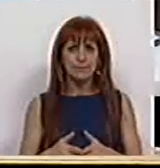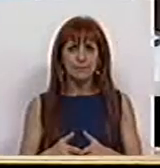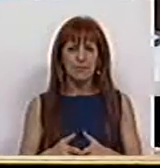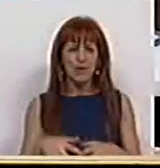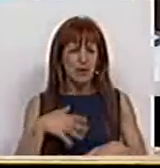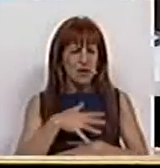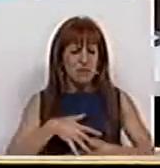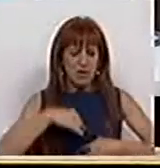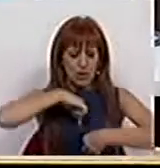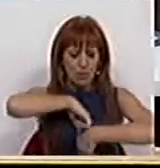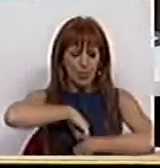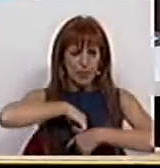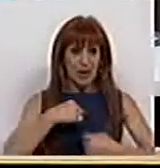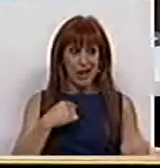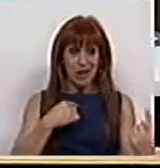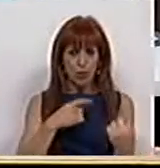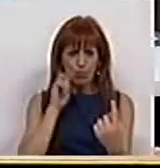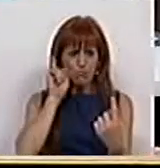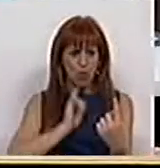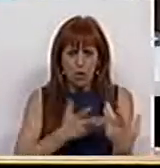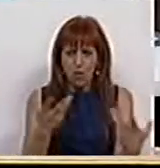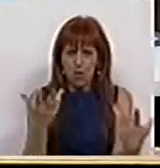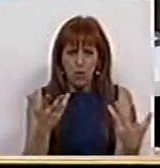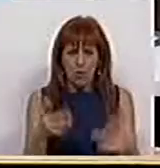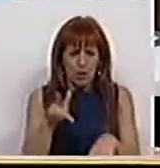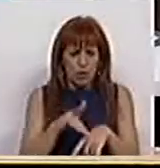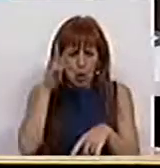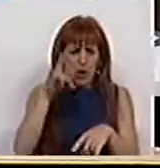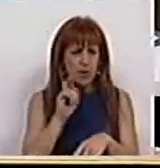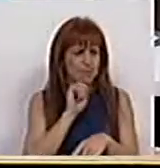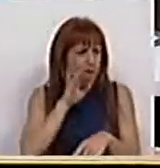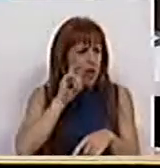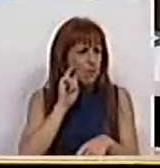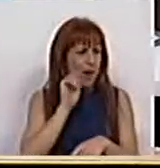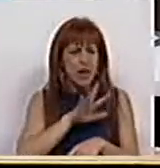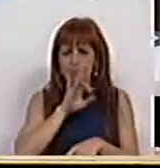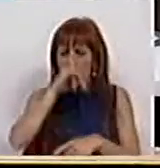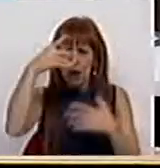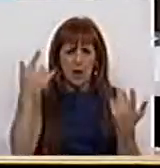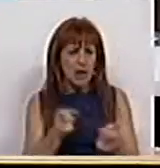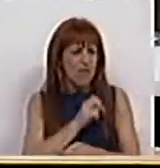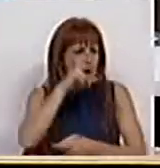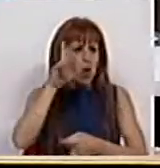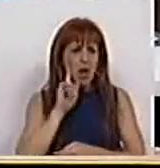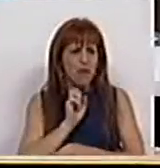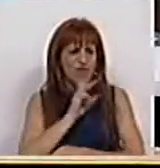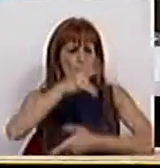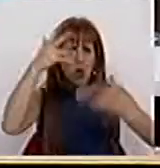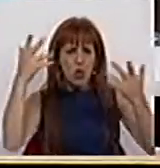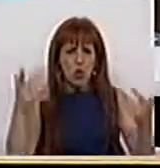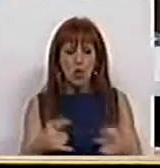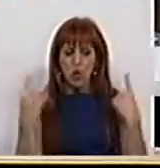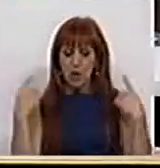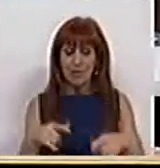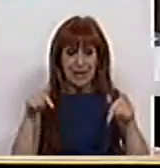Mexem no mais profundo de cada um e de cada uma de nós, toca em cada pai, cada mãe, cada avó, cada avô